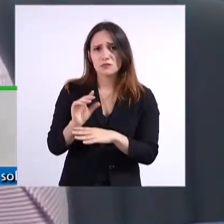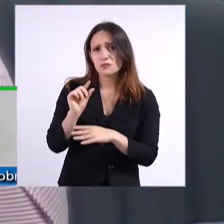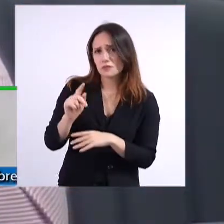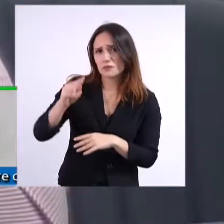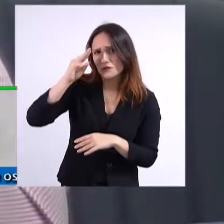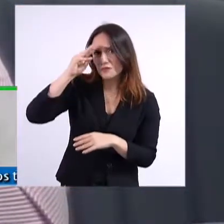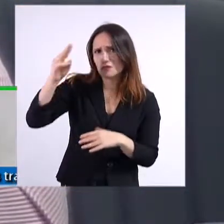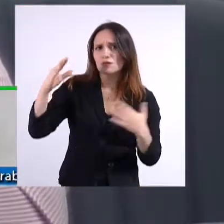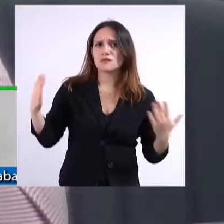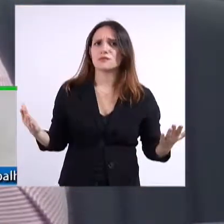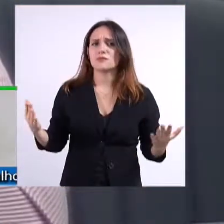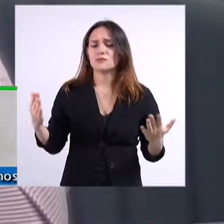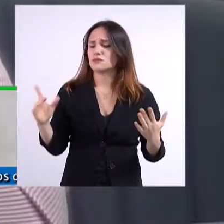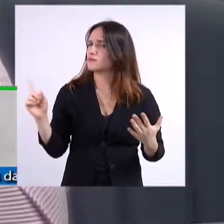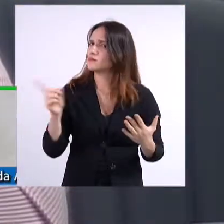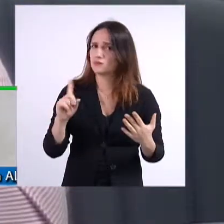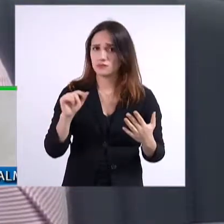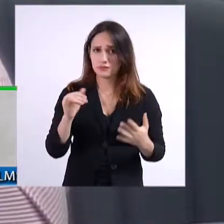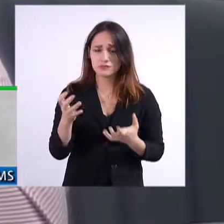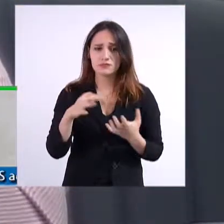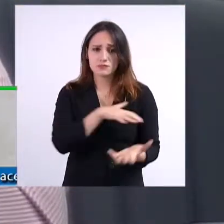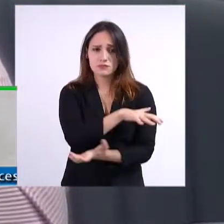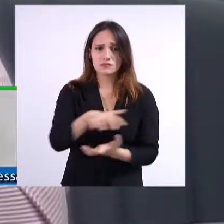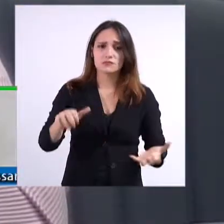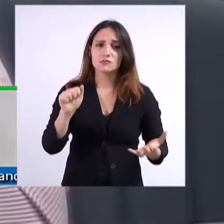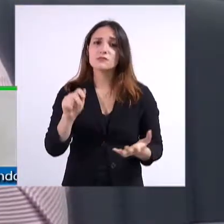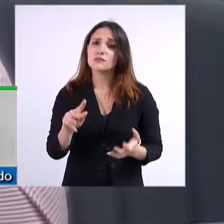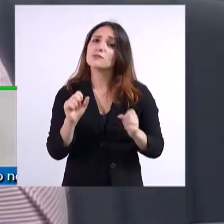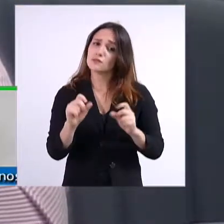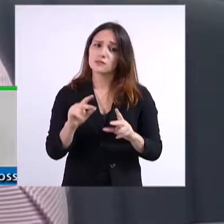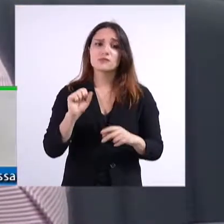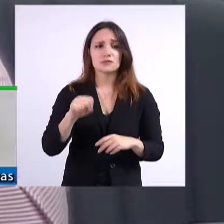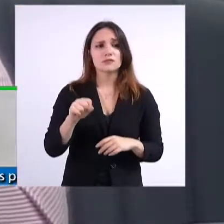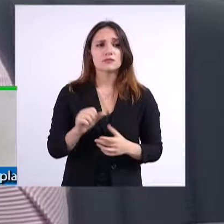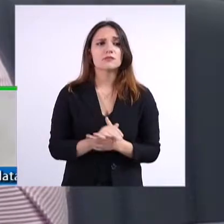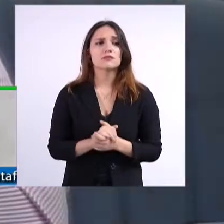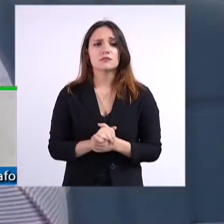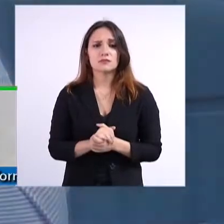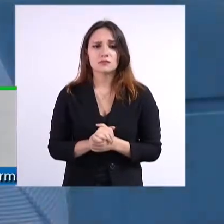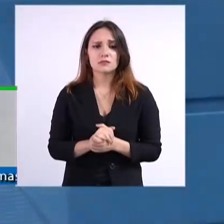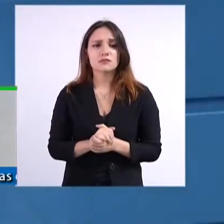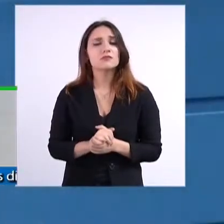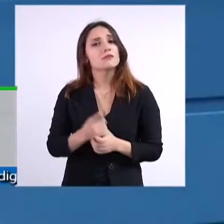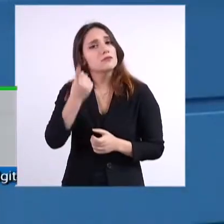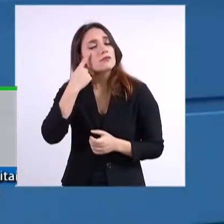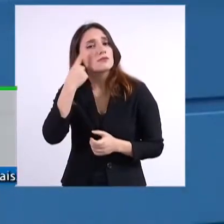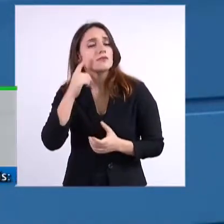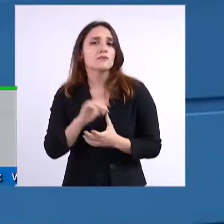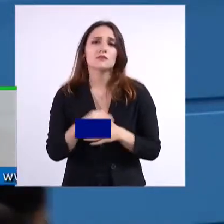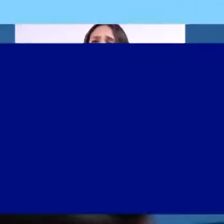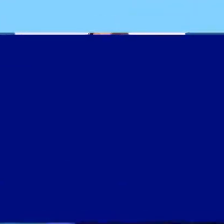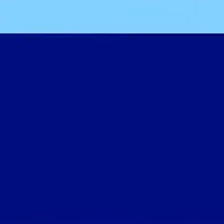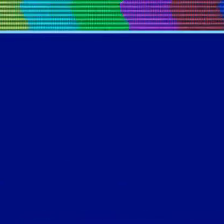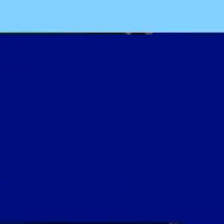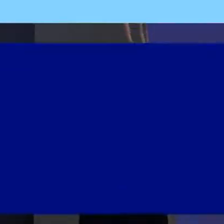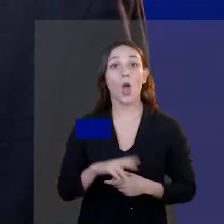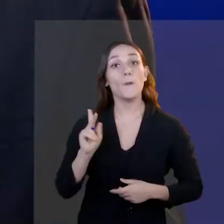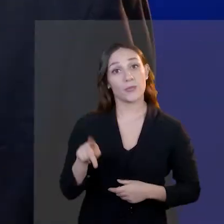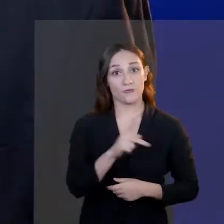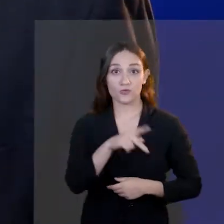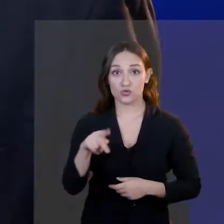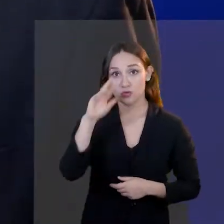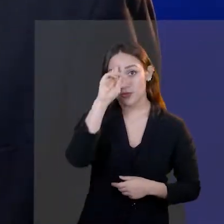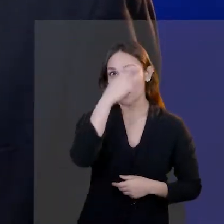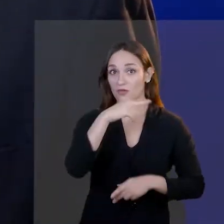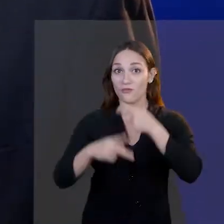Então, vamos fazer a reforma da Previdência dos militares? Vamos, depois ver a carreira, ver essa e de outros servidores também.